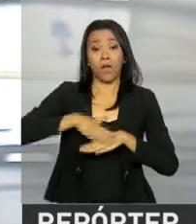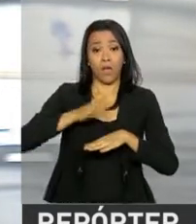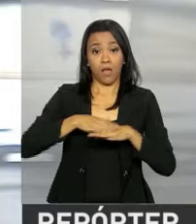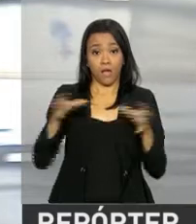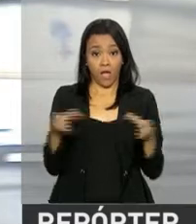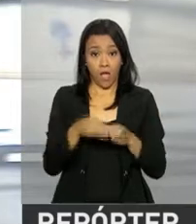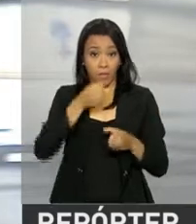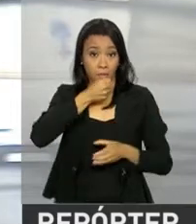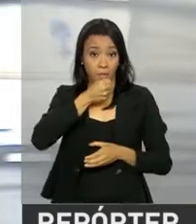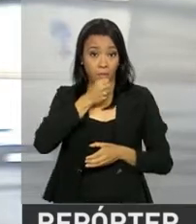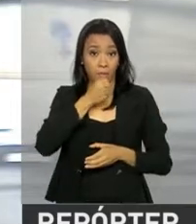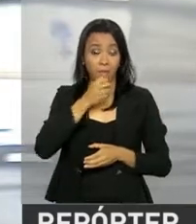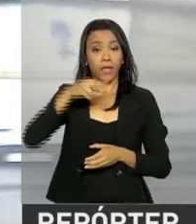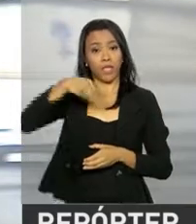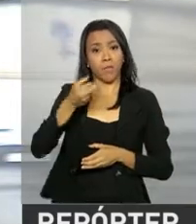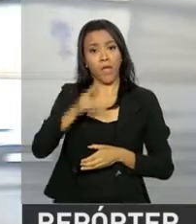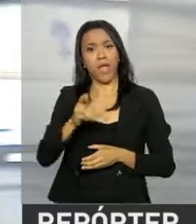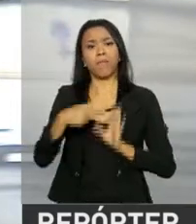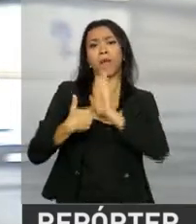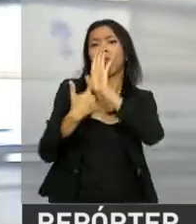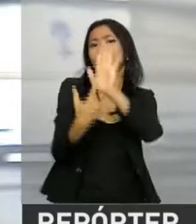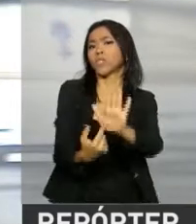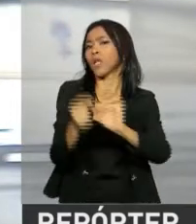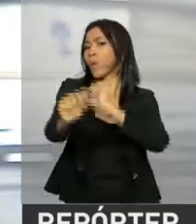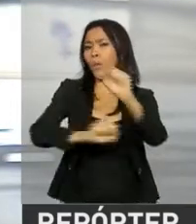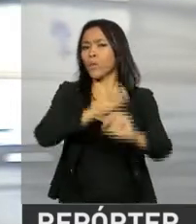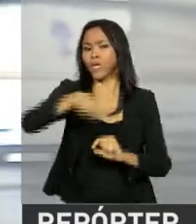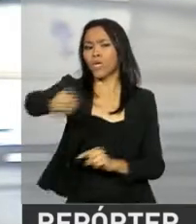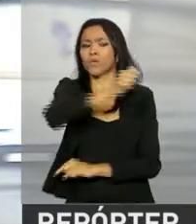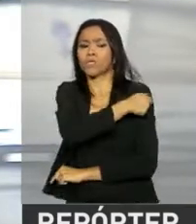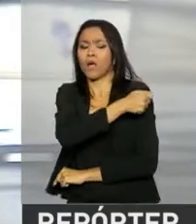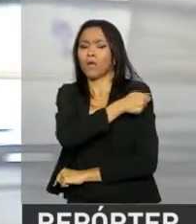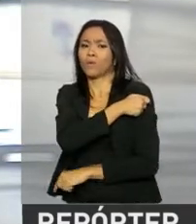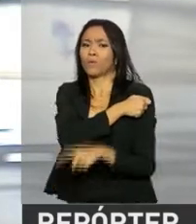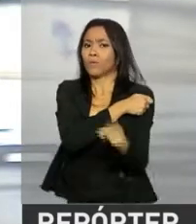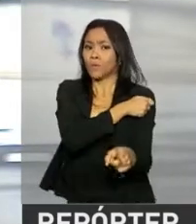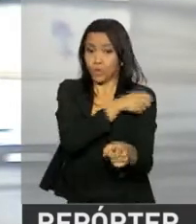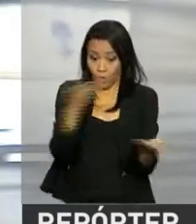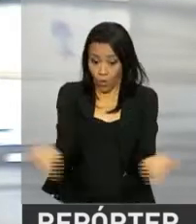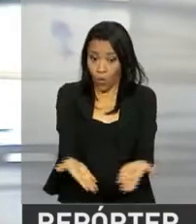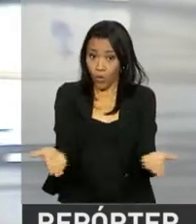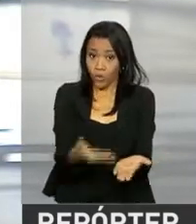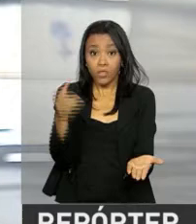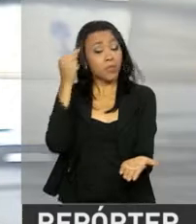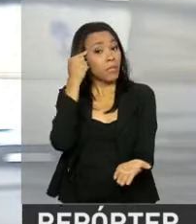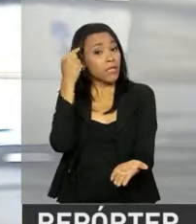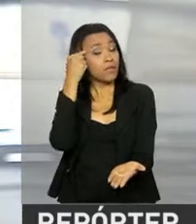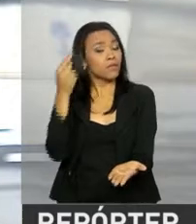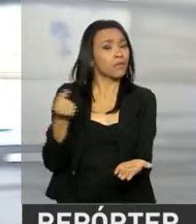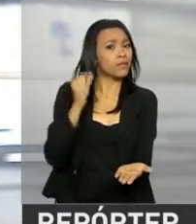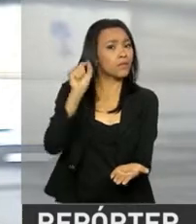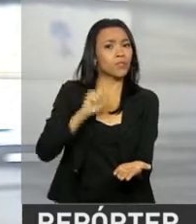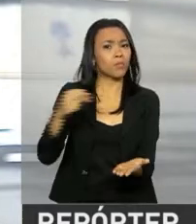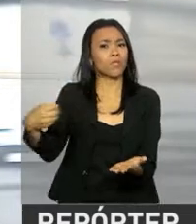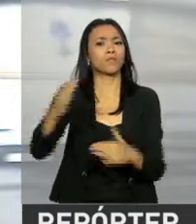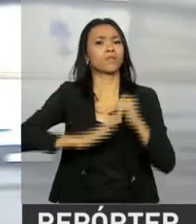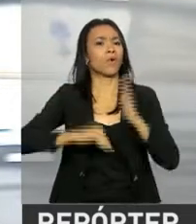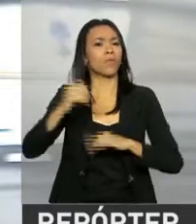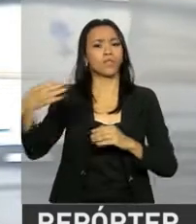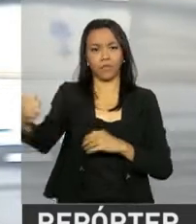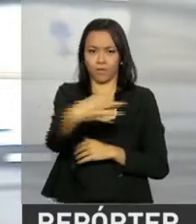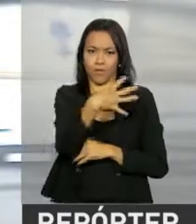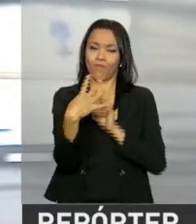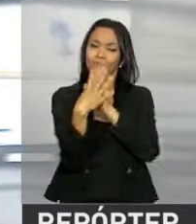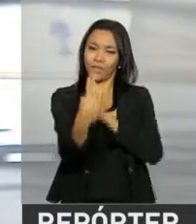preparou uma reportagem para mostrar o que os estudantes de hoje do ensino médio estão pensando sobre essa iniciativa do